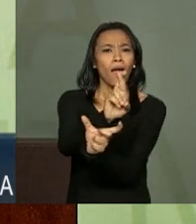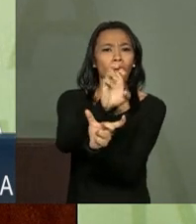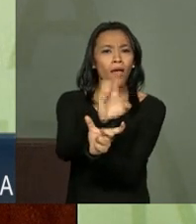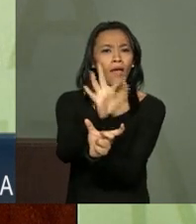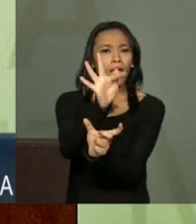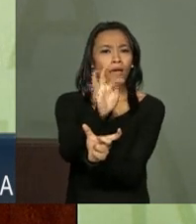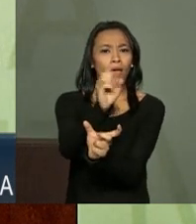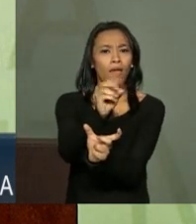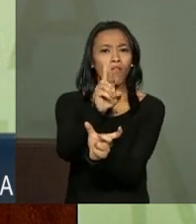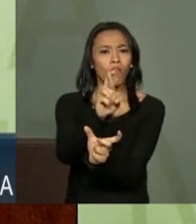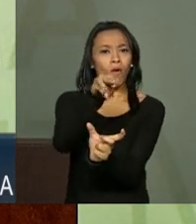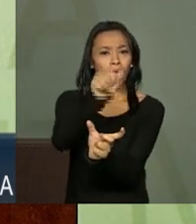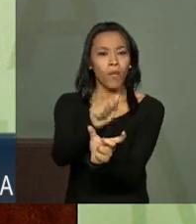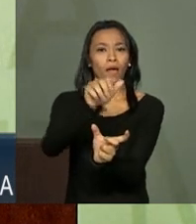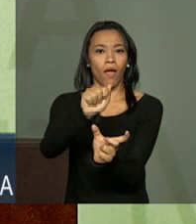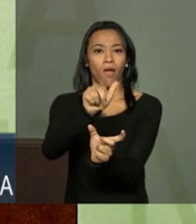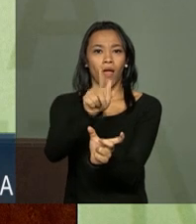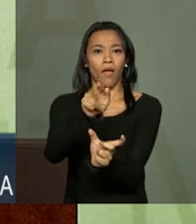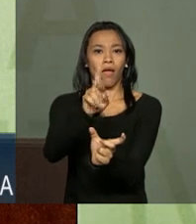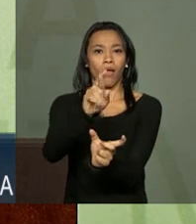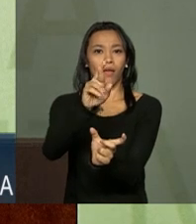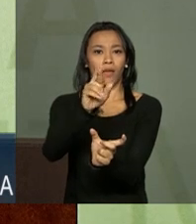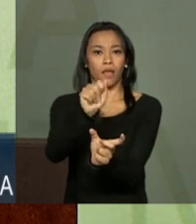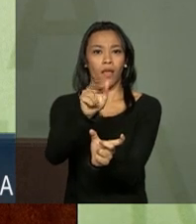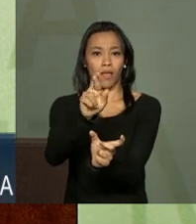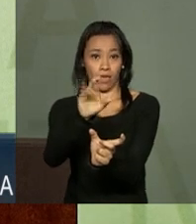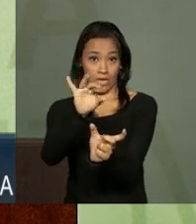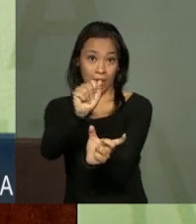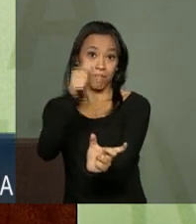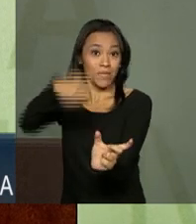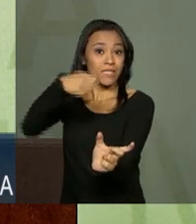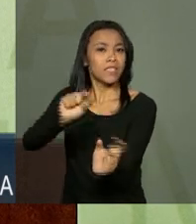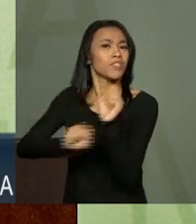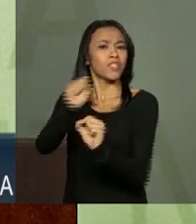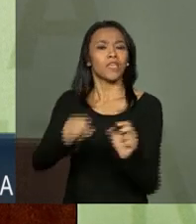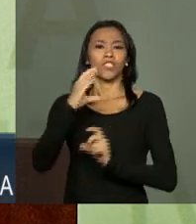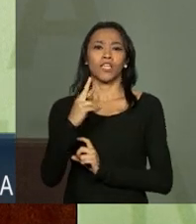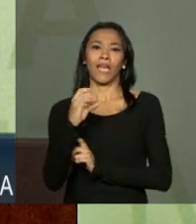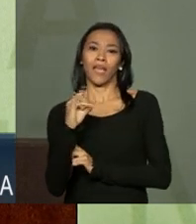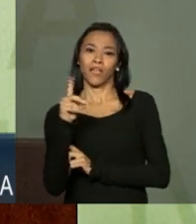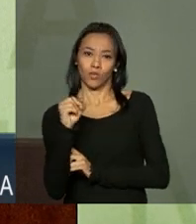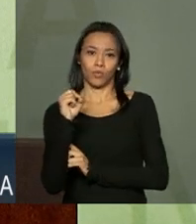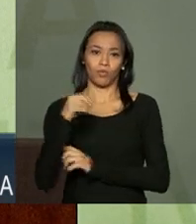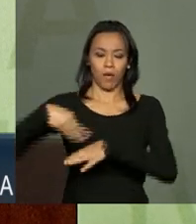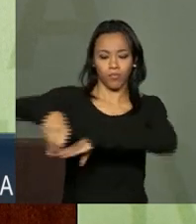exigir terra, exige crédito para a produção, assistência técnica, seguro da